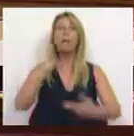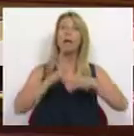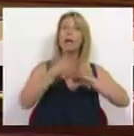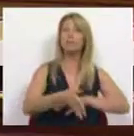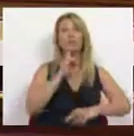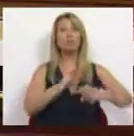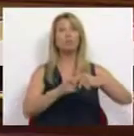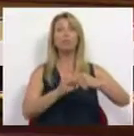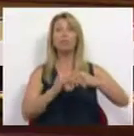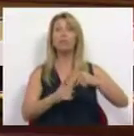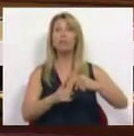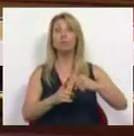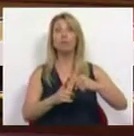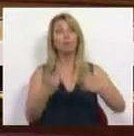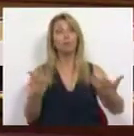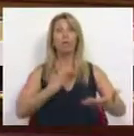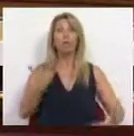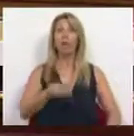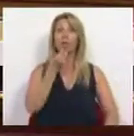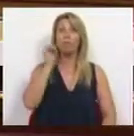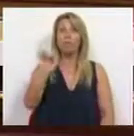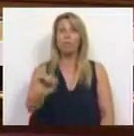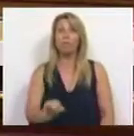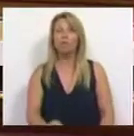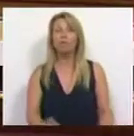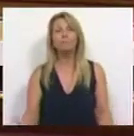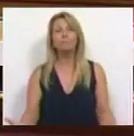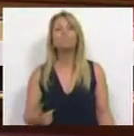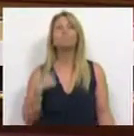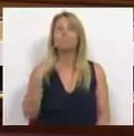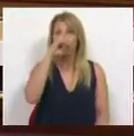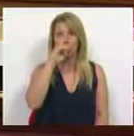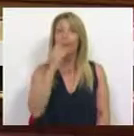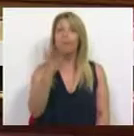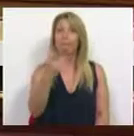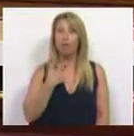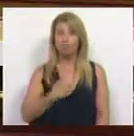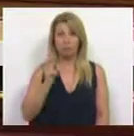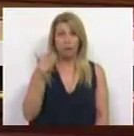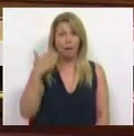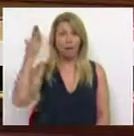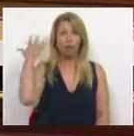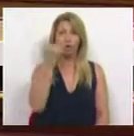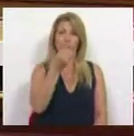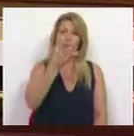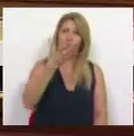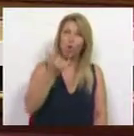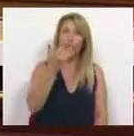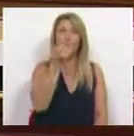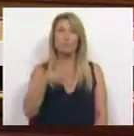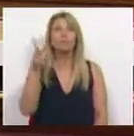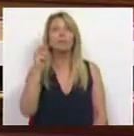e sucesso no seu direito à alimentação. E nós lembramos-nos como, pelos anos de 2012,